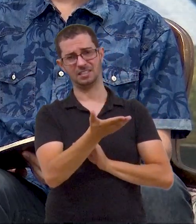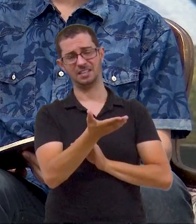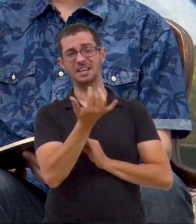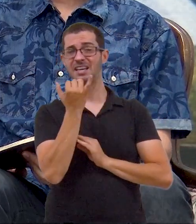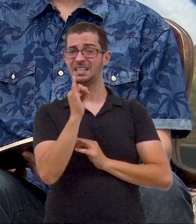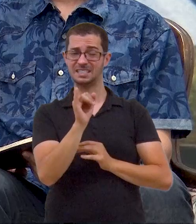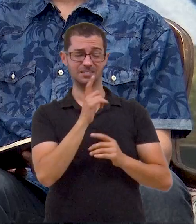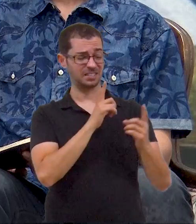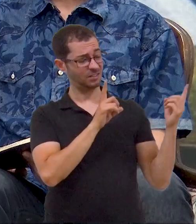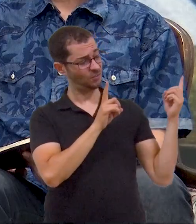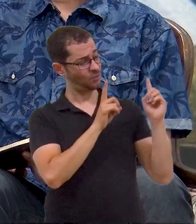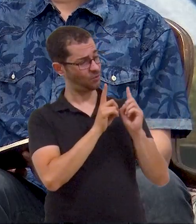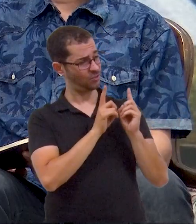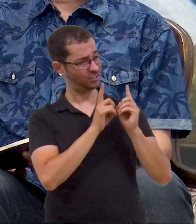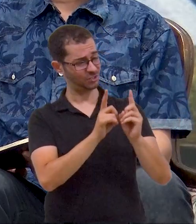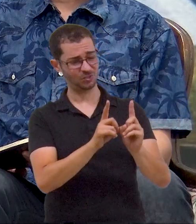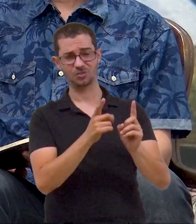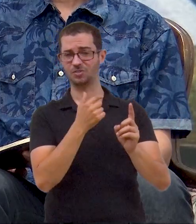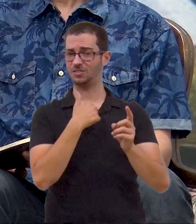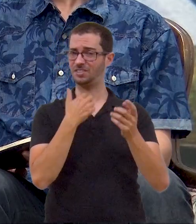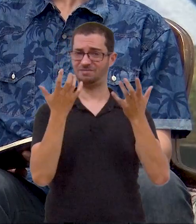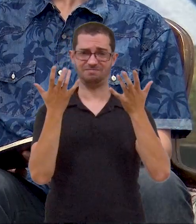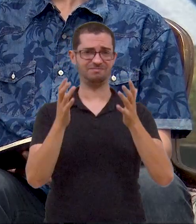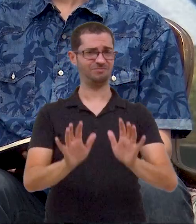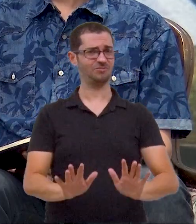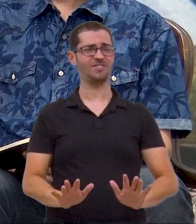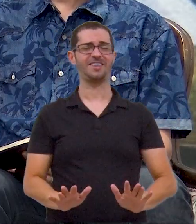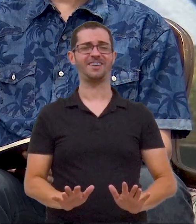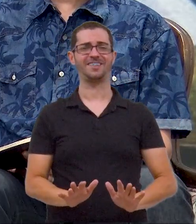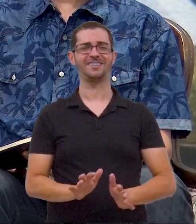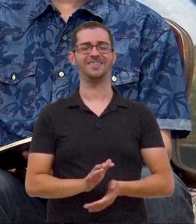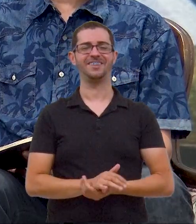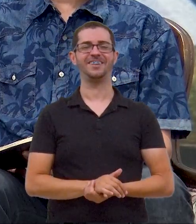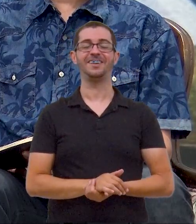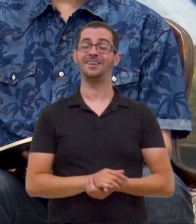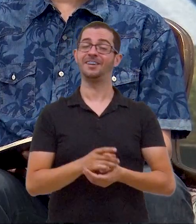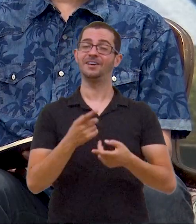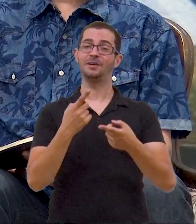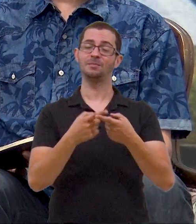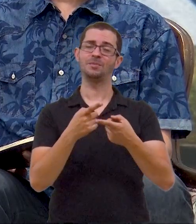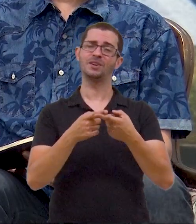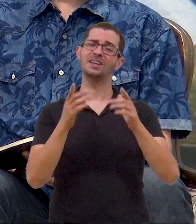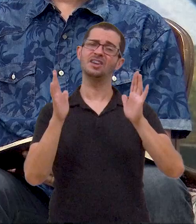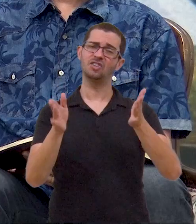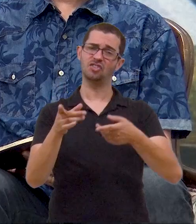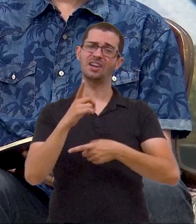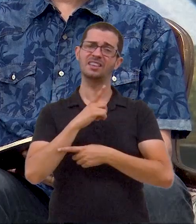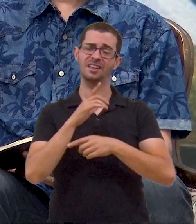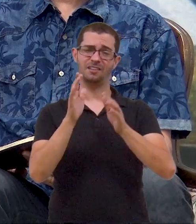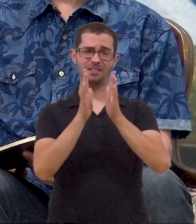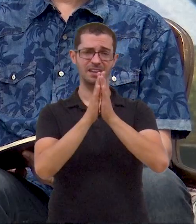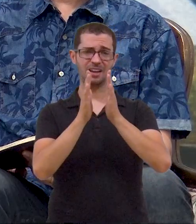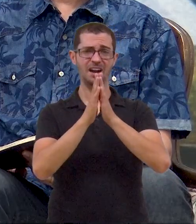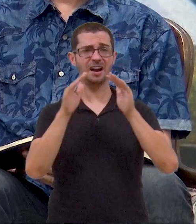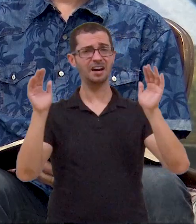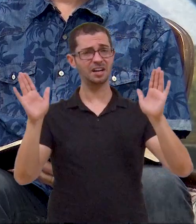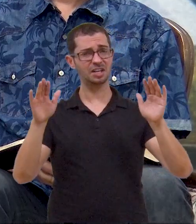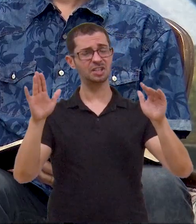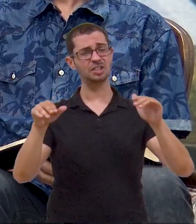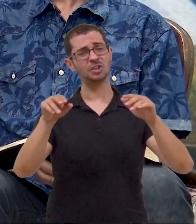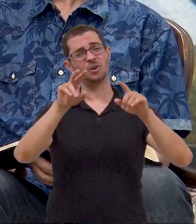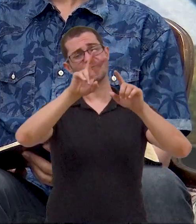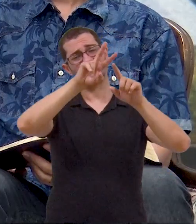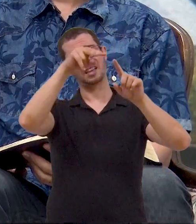eu não arredo daqui. Aquilo é uma inteligência fantástica. Sabe por quê? Porque já teve anjo que caiu. Eu não